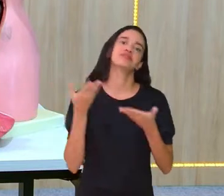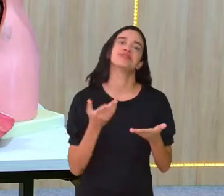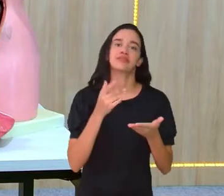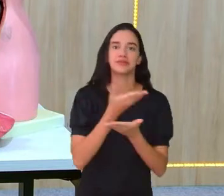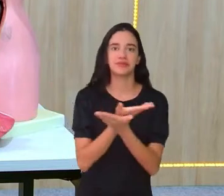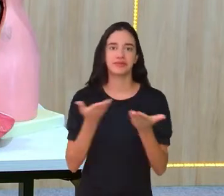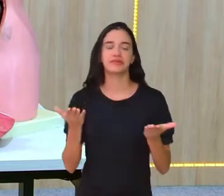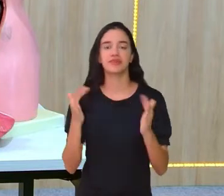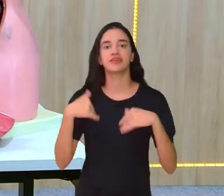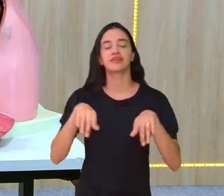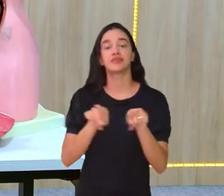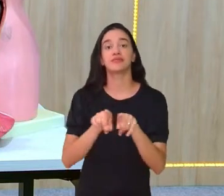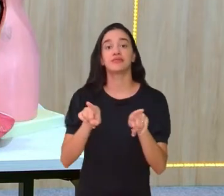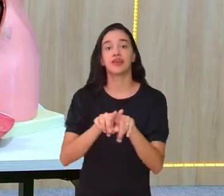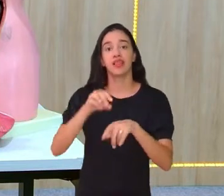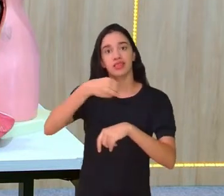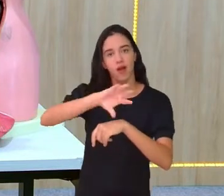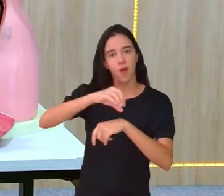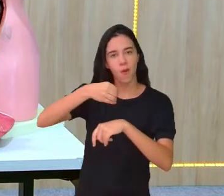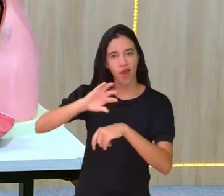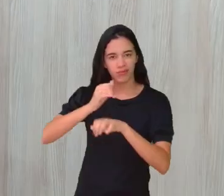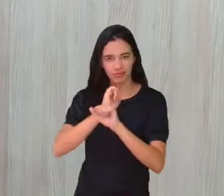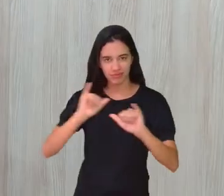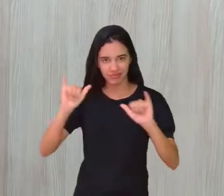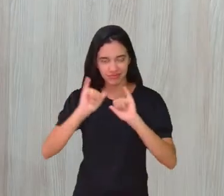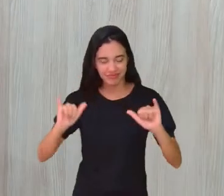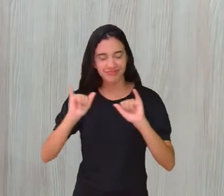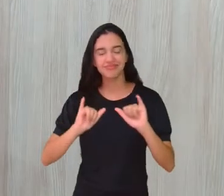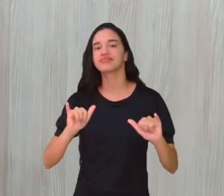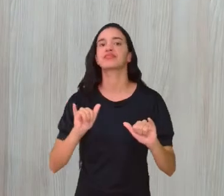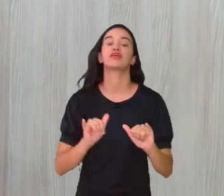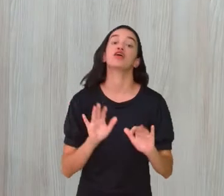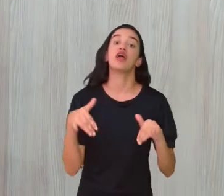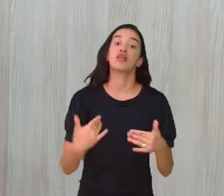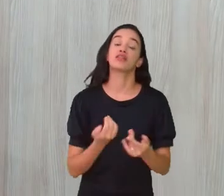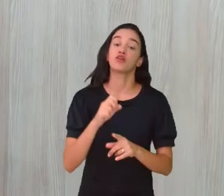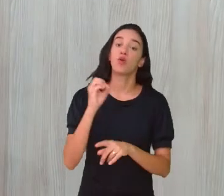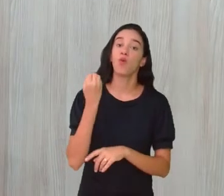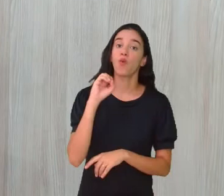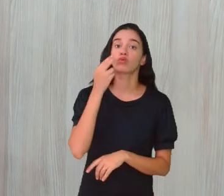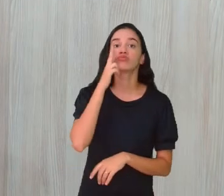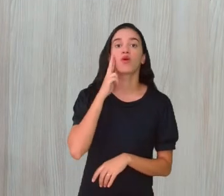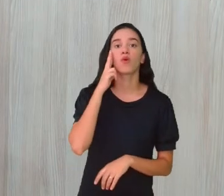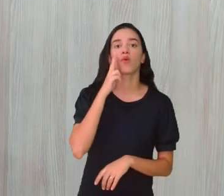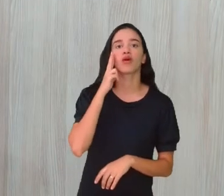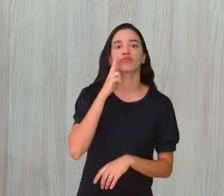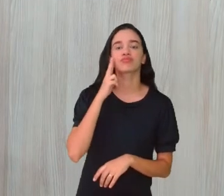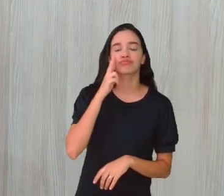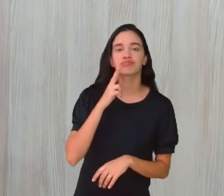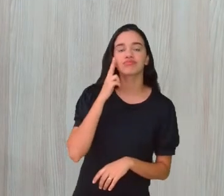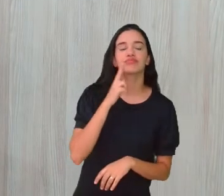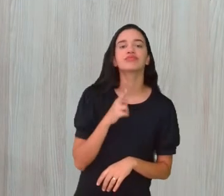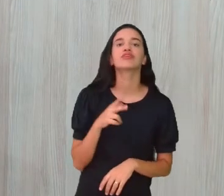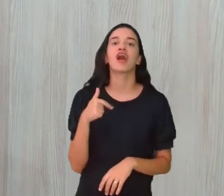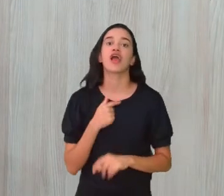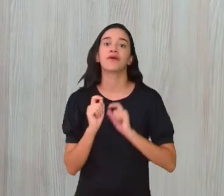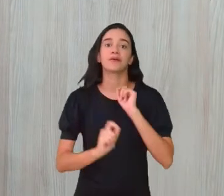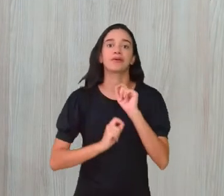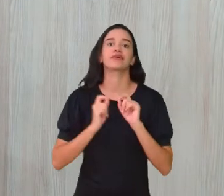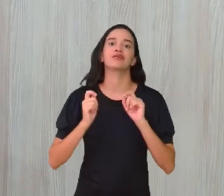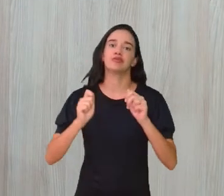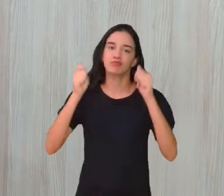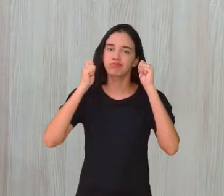aí a respeito do outubro rosa, não é isso, Cláudia? É isso, professora Isabel. Então, o outubro rosa, ele vem aí bem recheado, uma campanha realmente